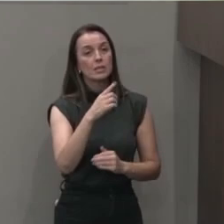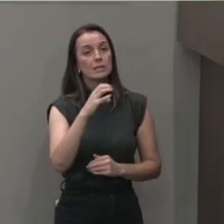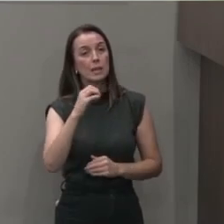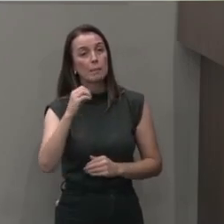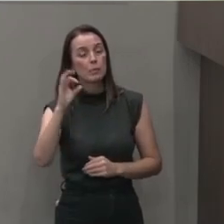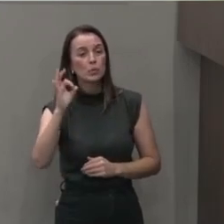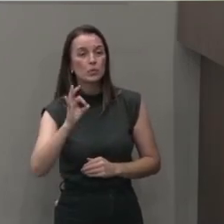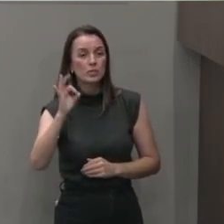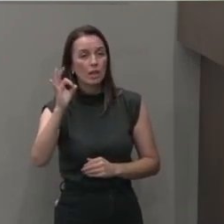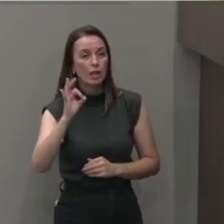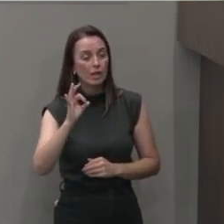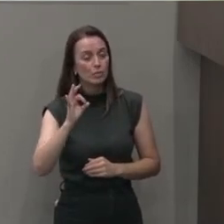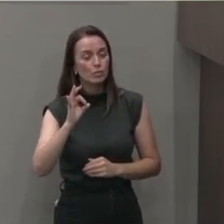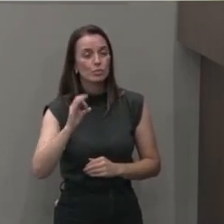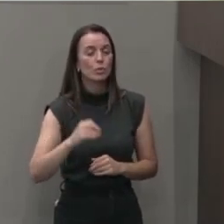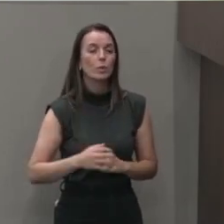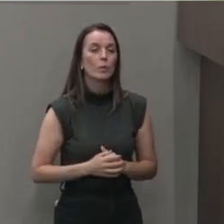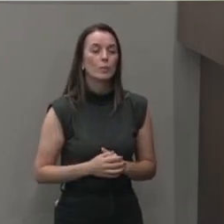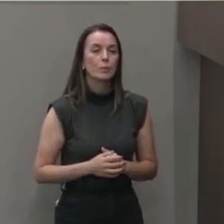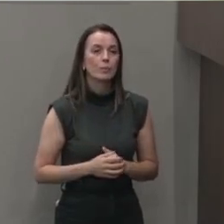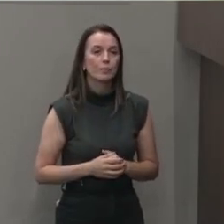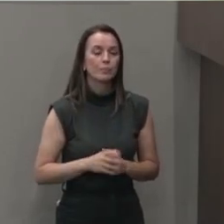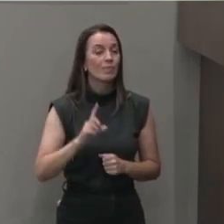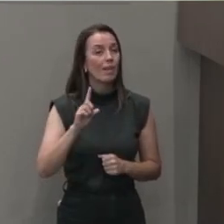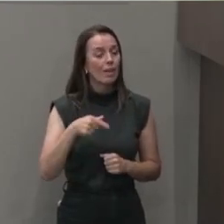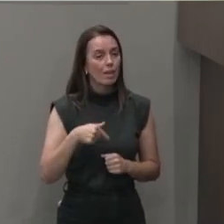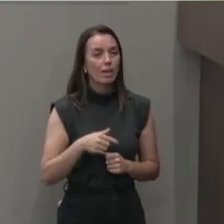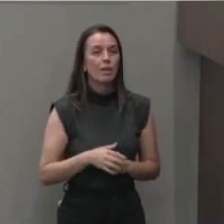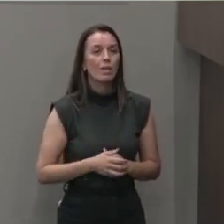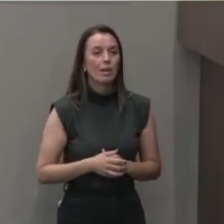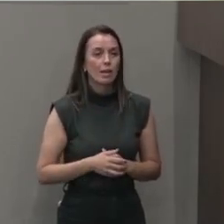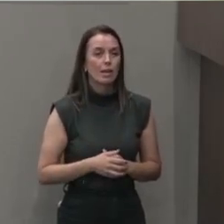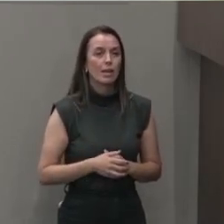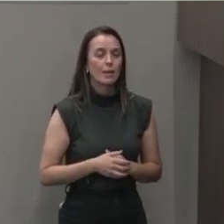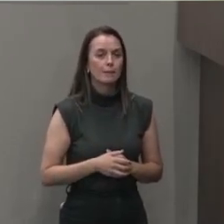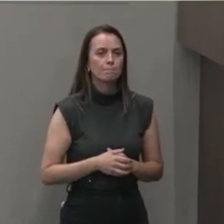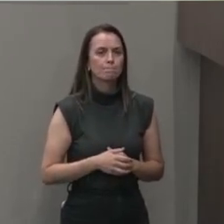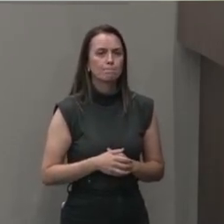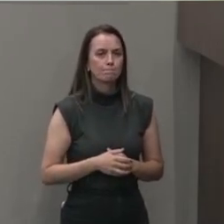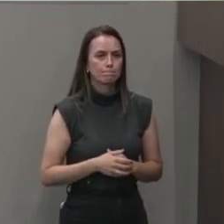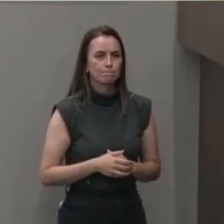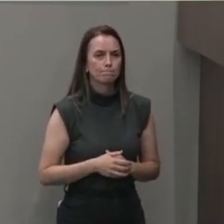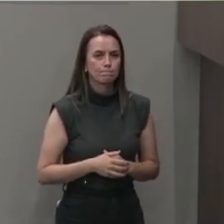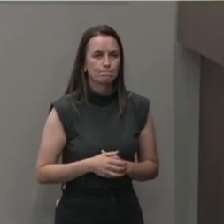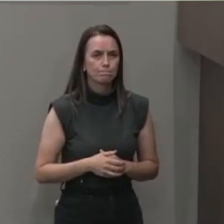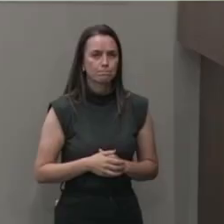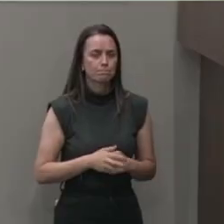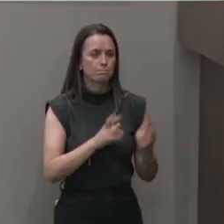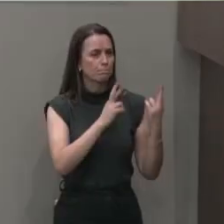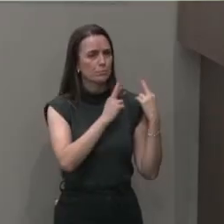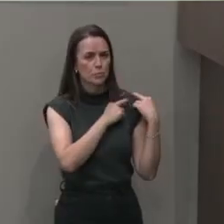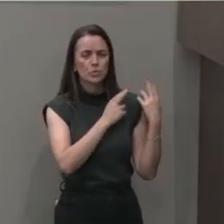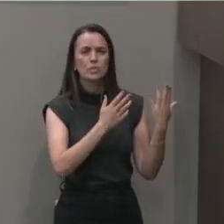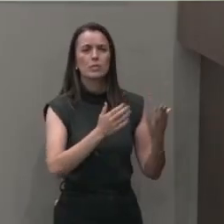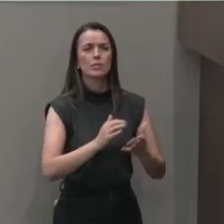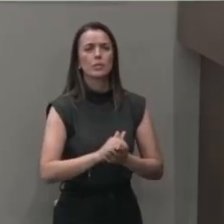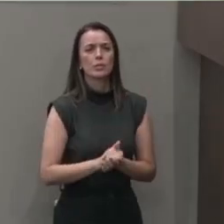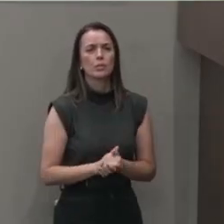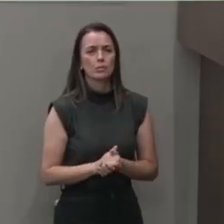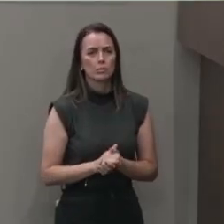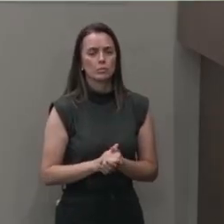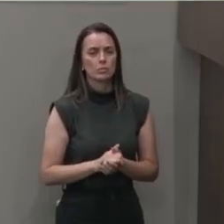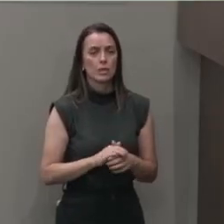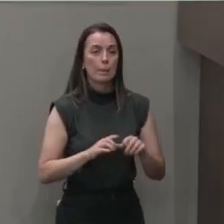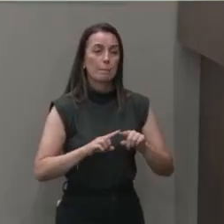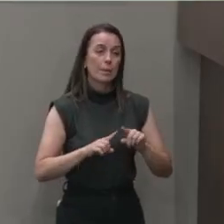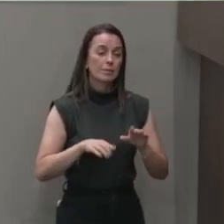confiável. Mas aquele que pede, muitas vezes, dá para se desconfiar, né? Às vezes,